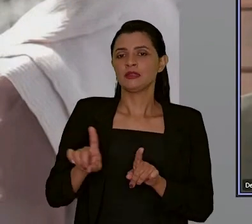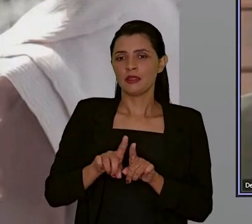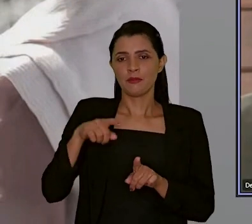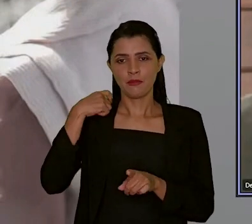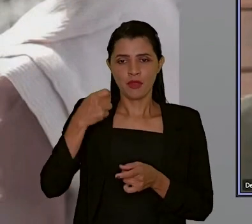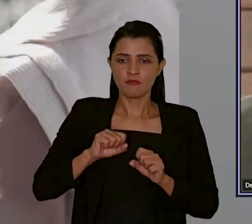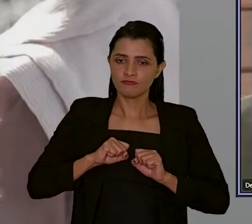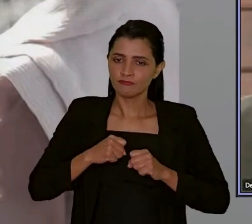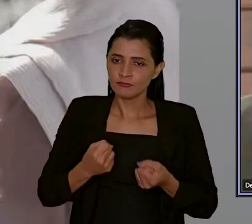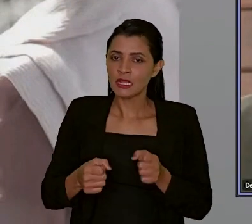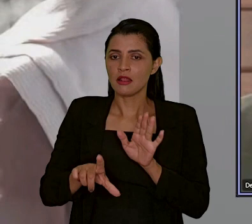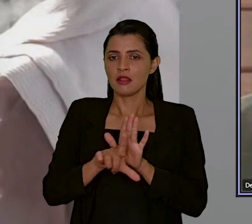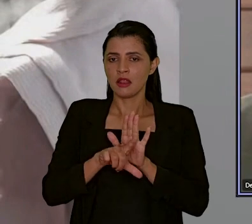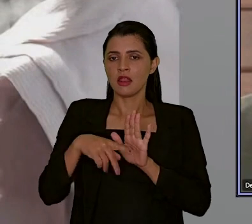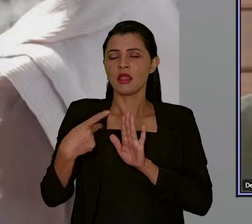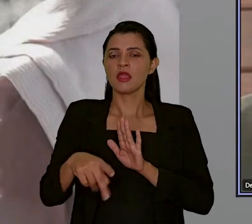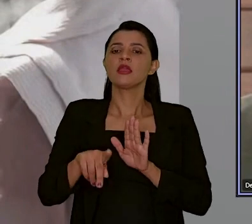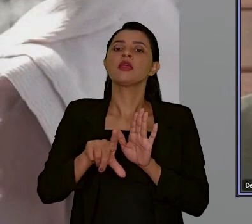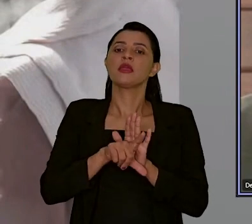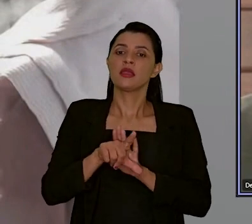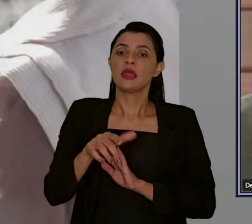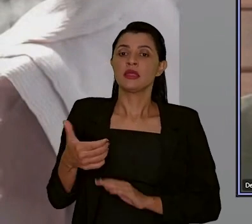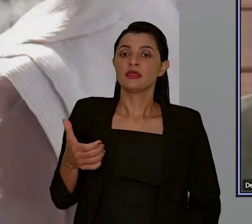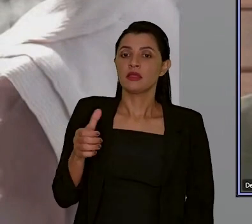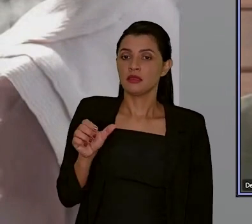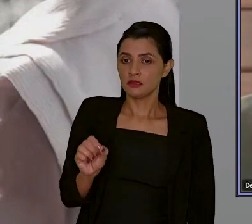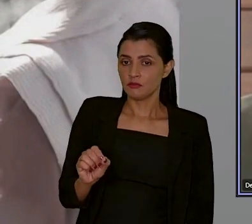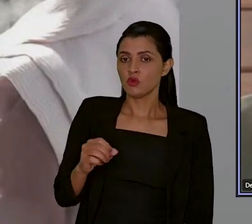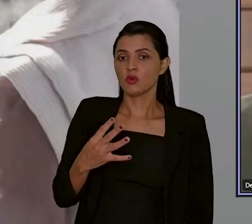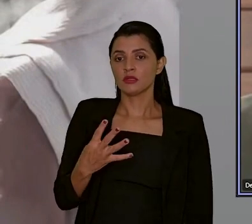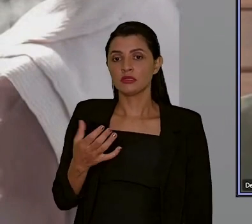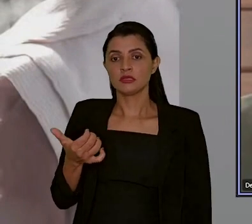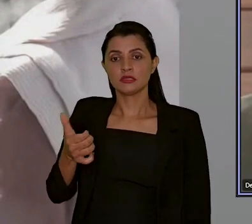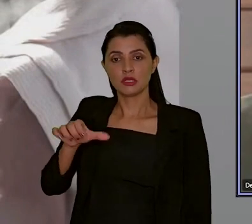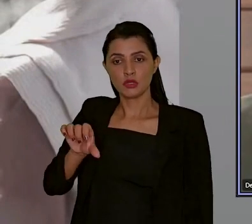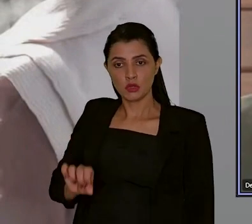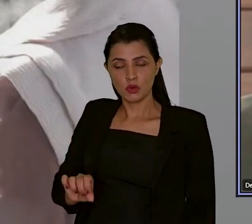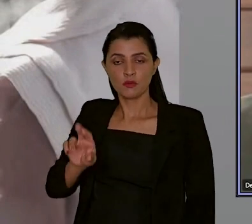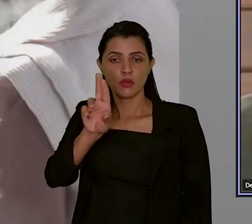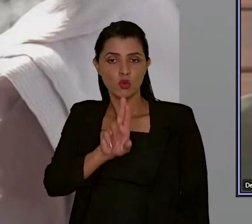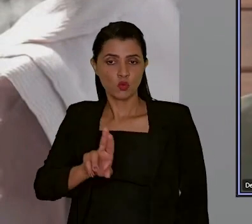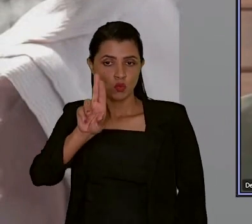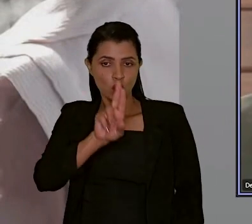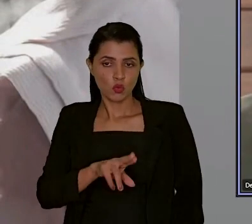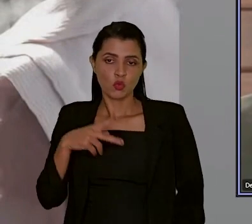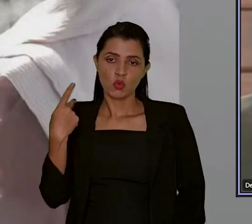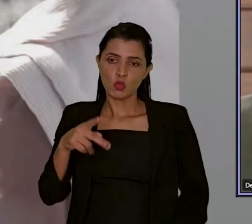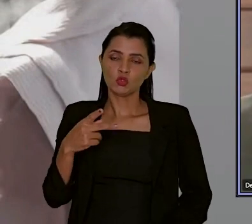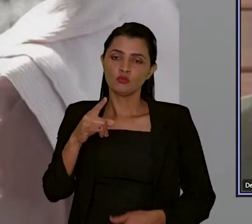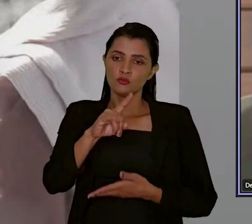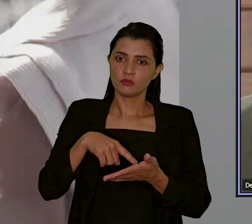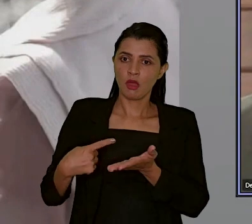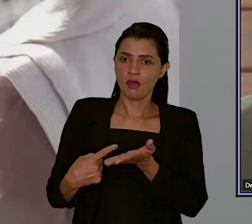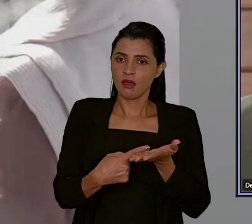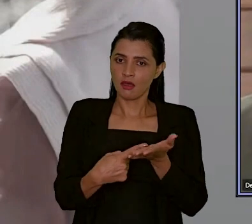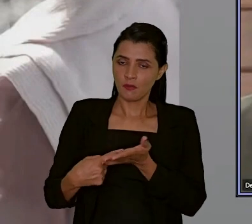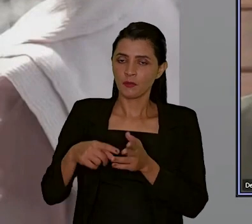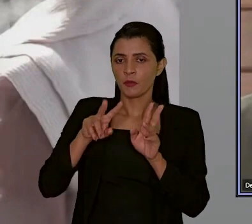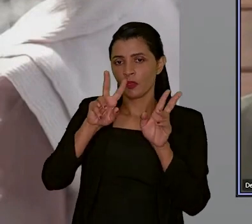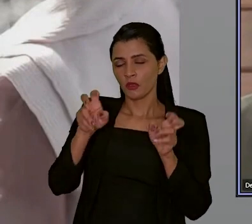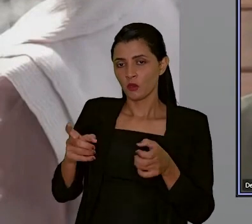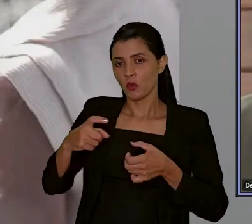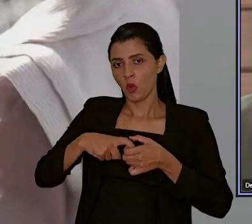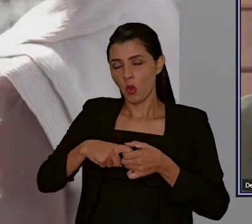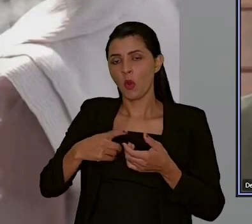da iniciativa legislativa da Lei Processual 10.419 para a aplicação das convenções sobre a